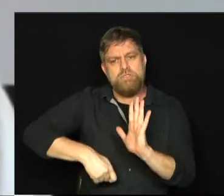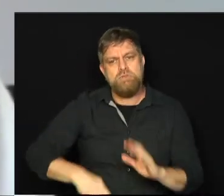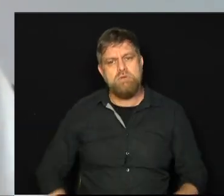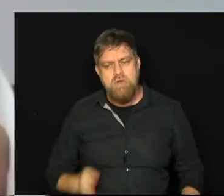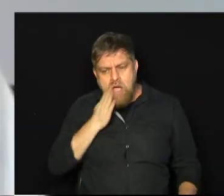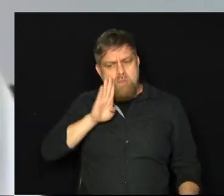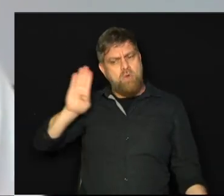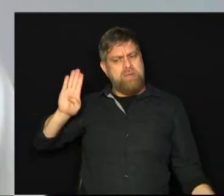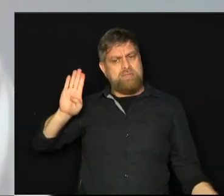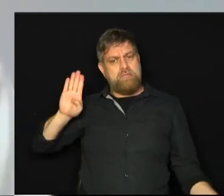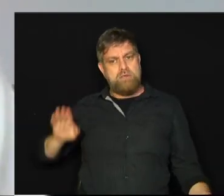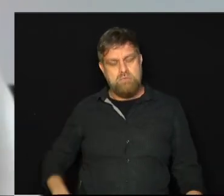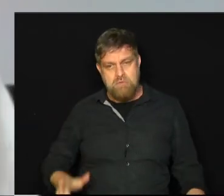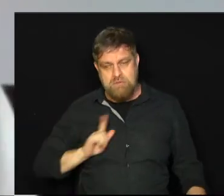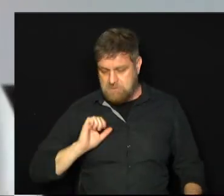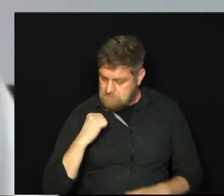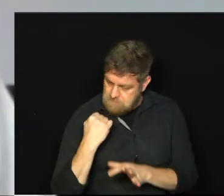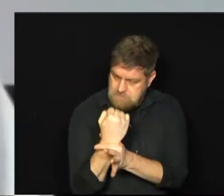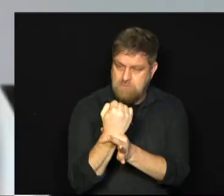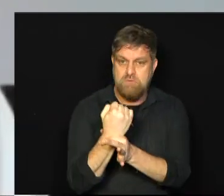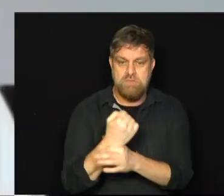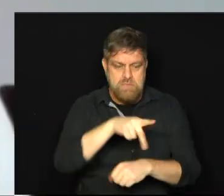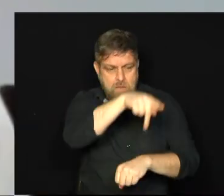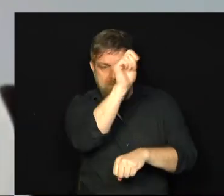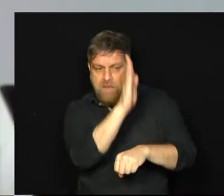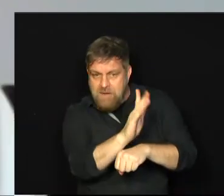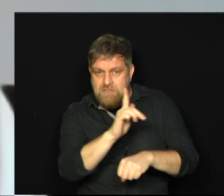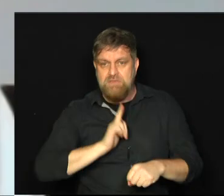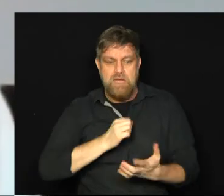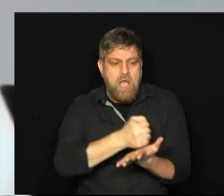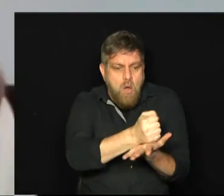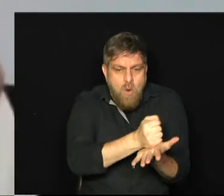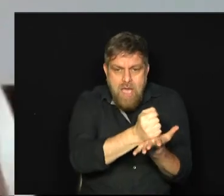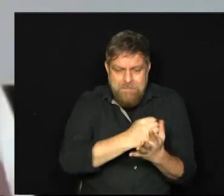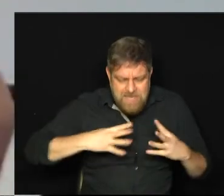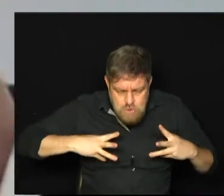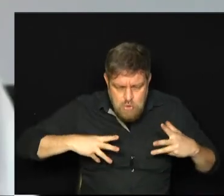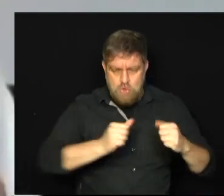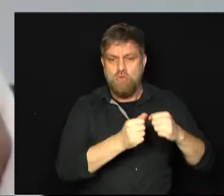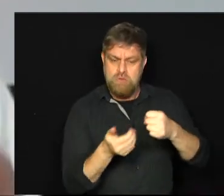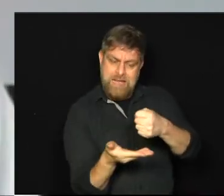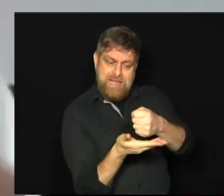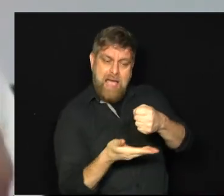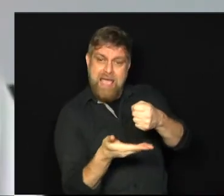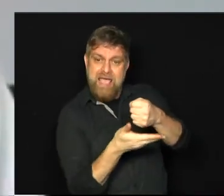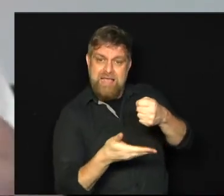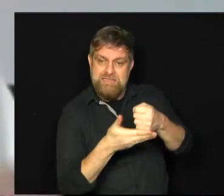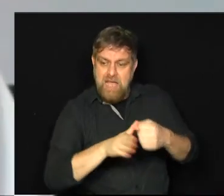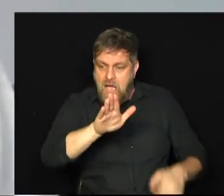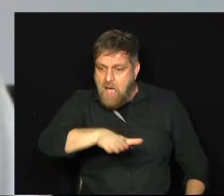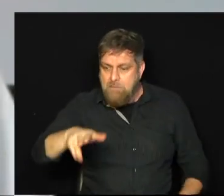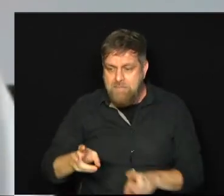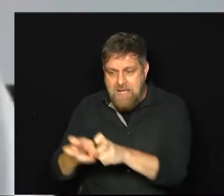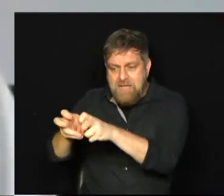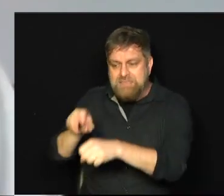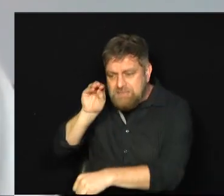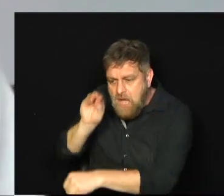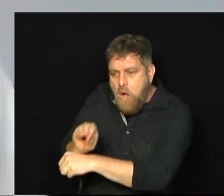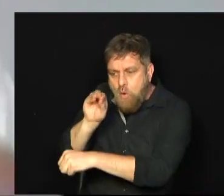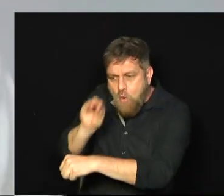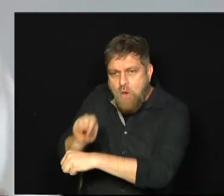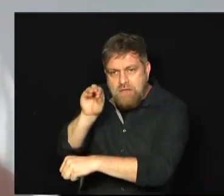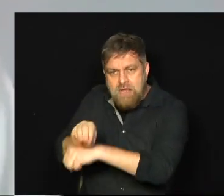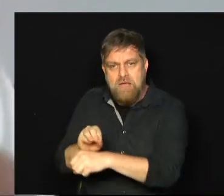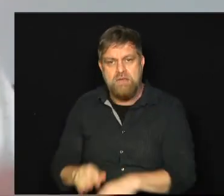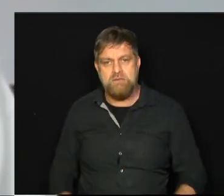Rousseff. Garantir que nosso país tenha os medicamentos essenciais para cuidar do câncer. Eu